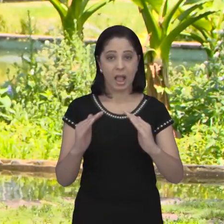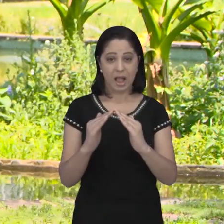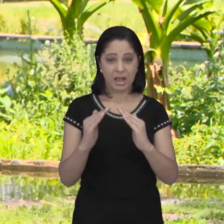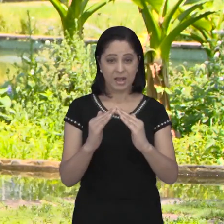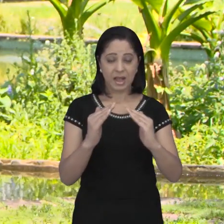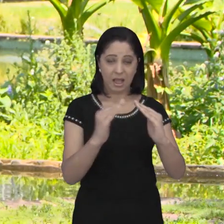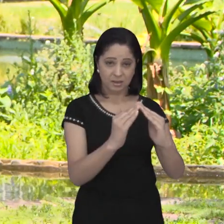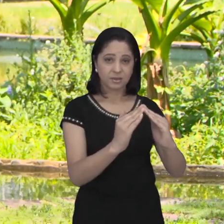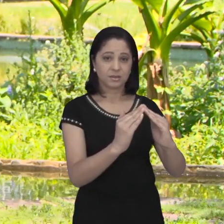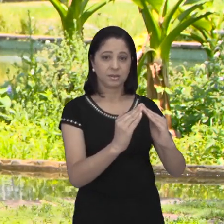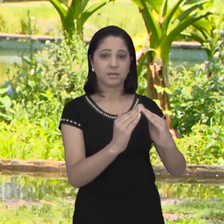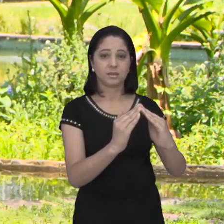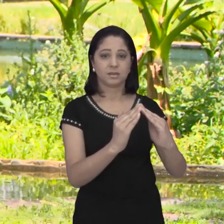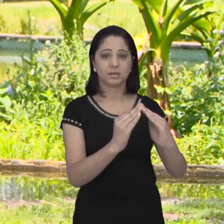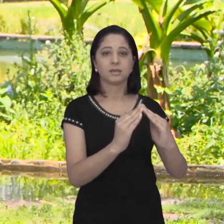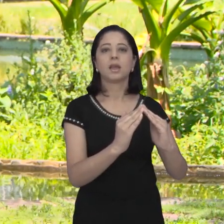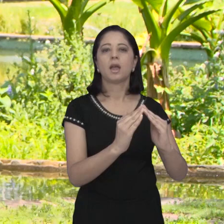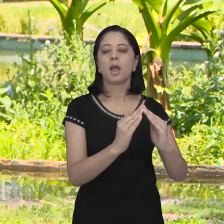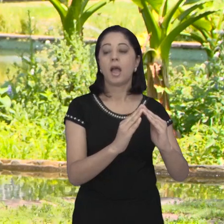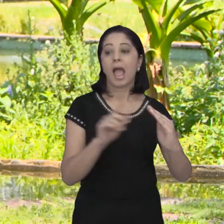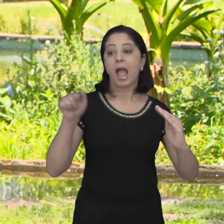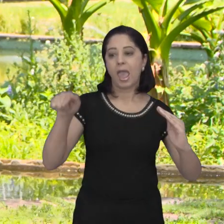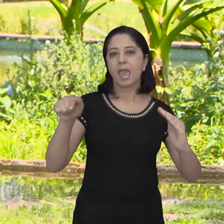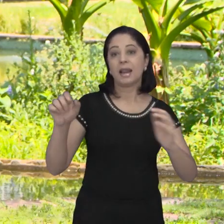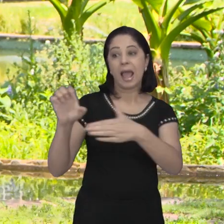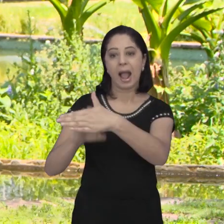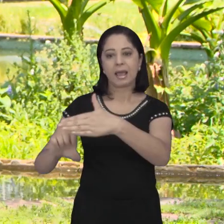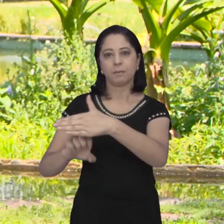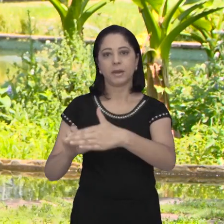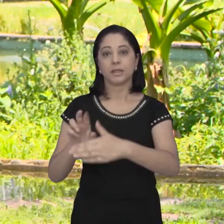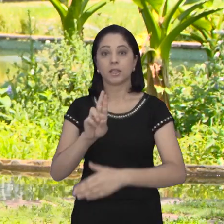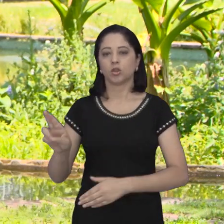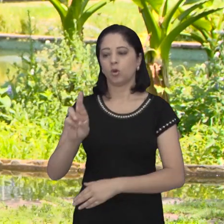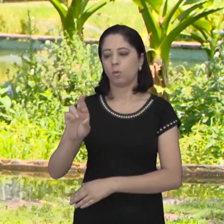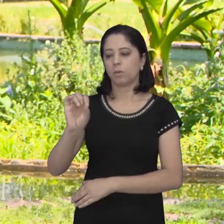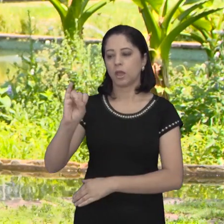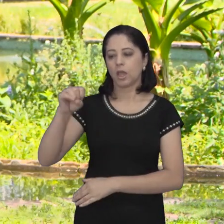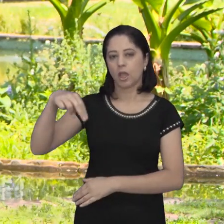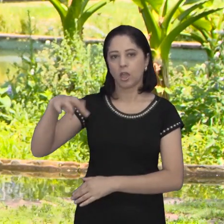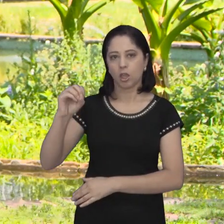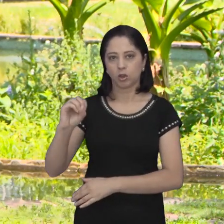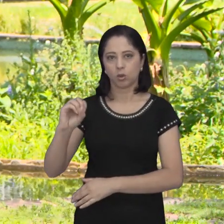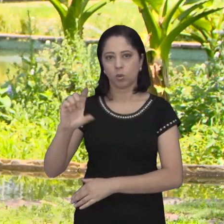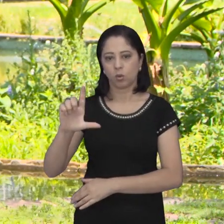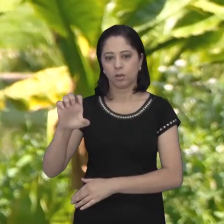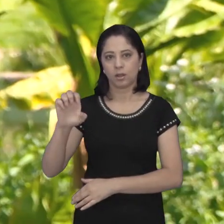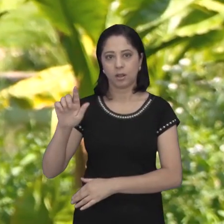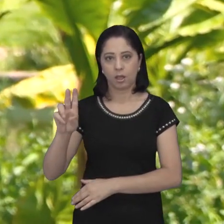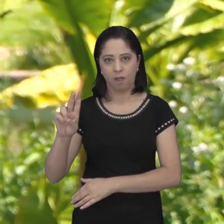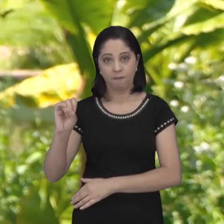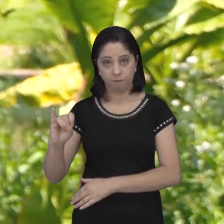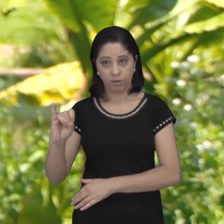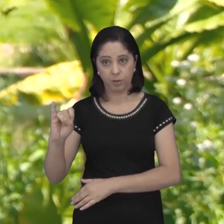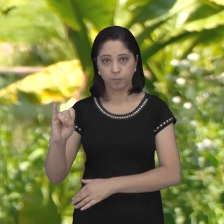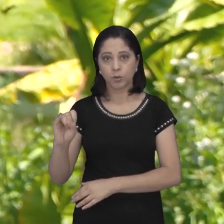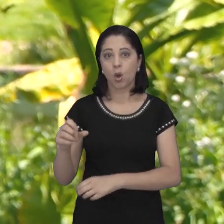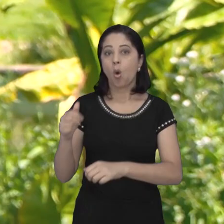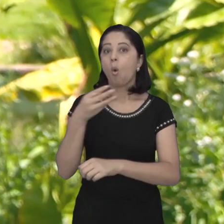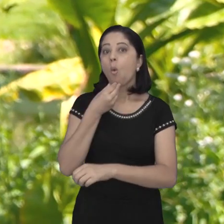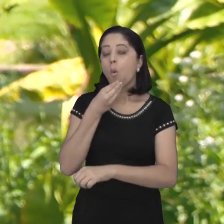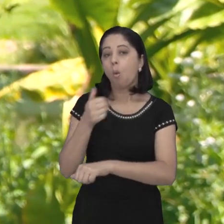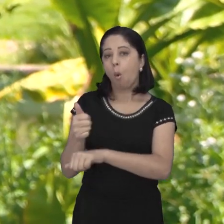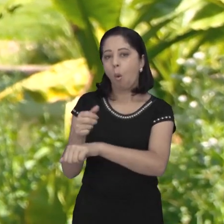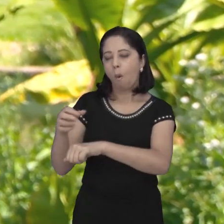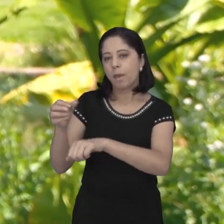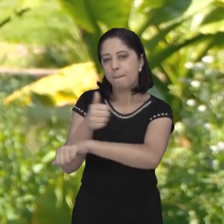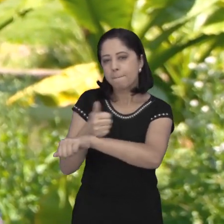residência é o escritório Rino Leve e os arquitetos associados, né? Roberto Carvalho